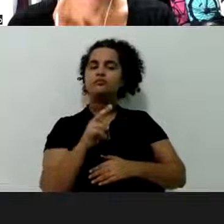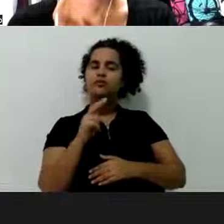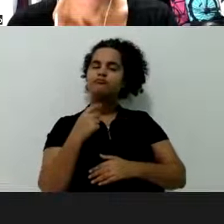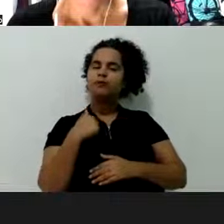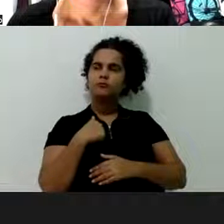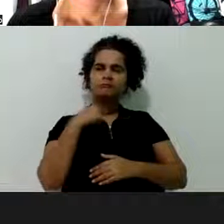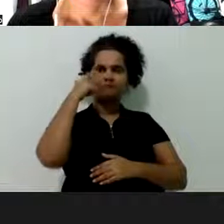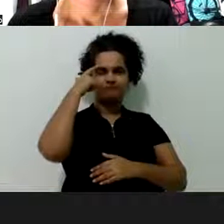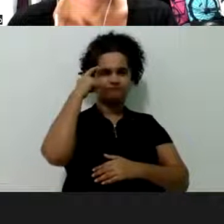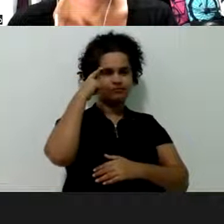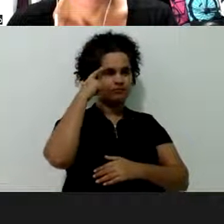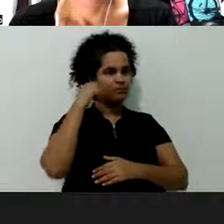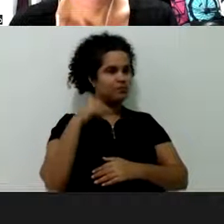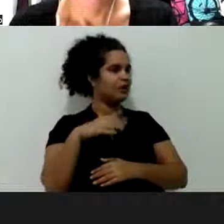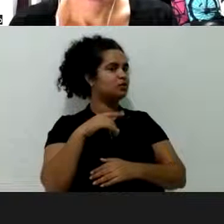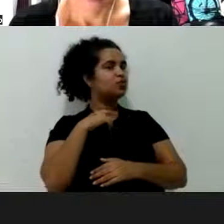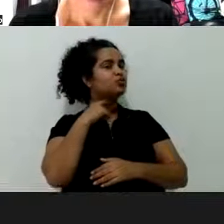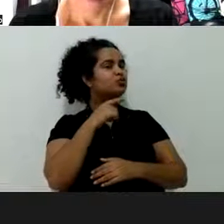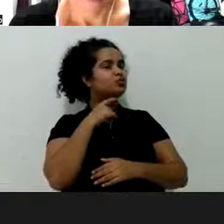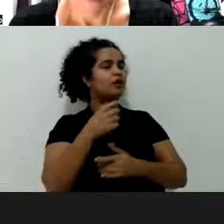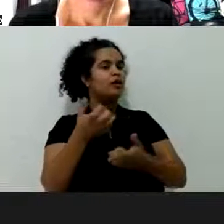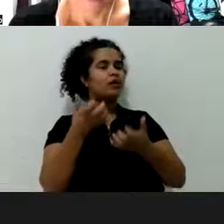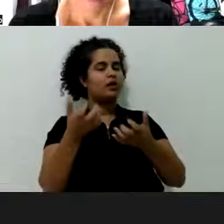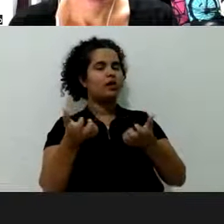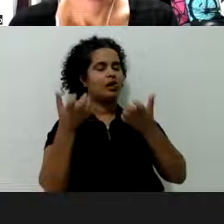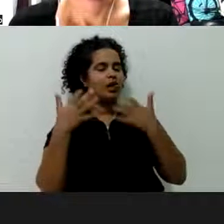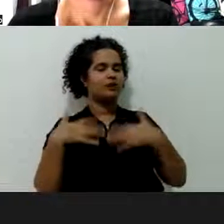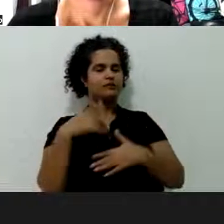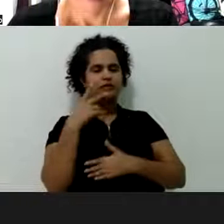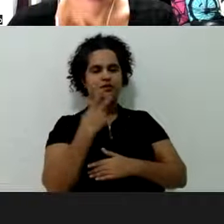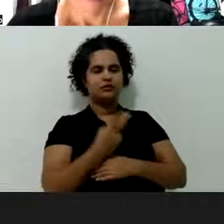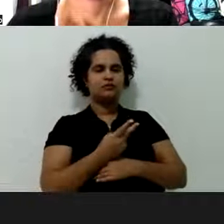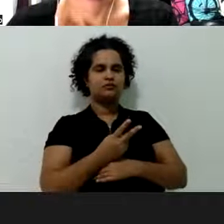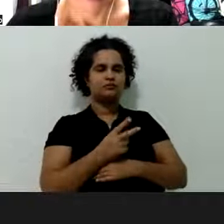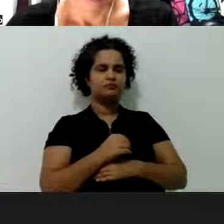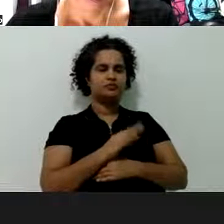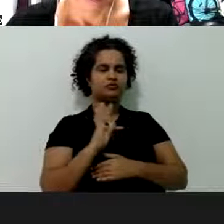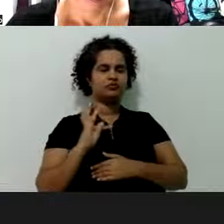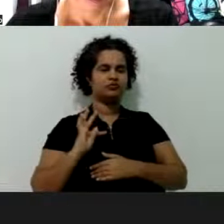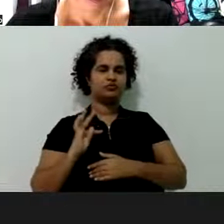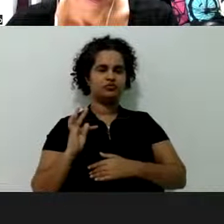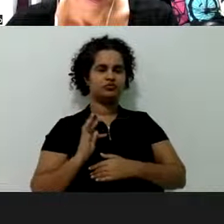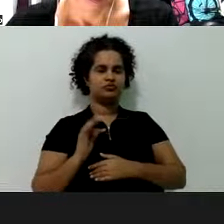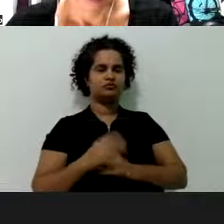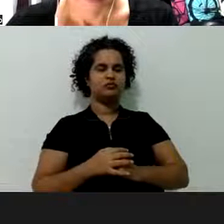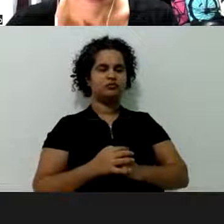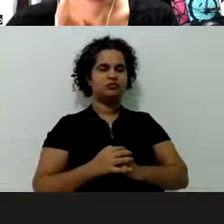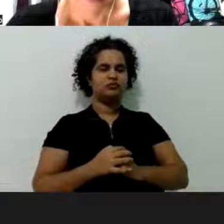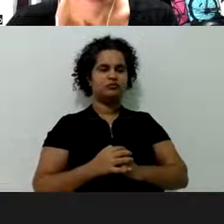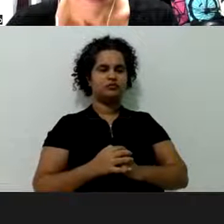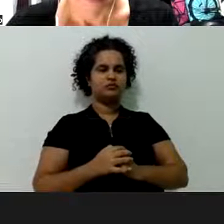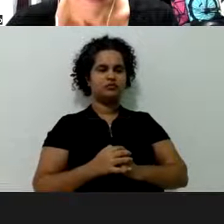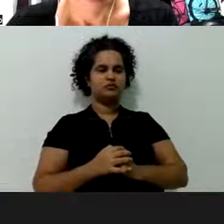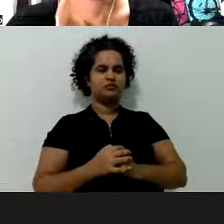fiquei mais na dúvida, eu queria que você pudesse falar, né, mas tecnicamente, que assim, a gente observa que eles são